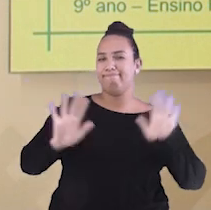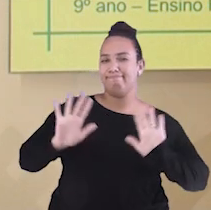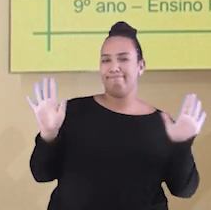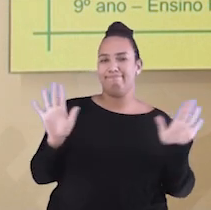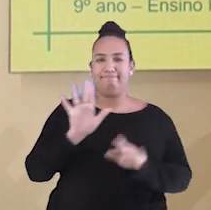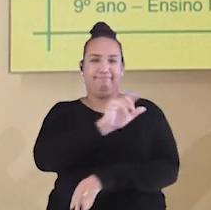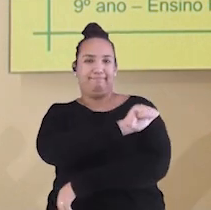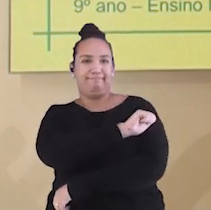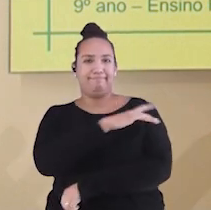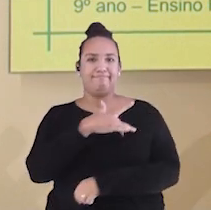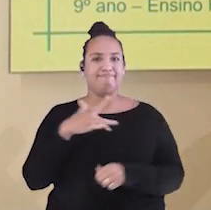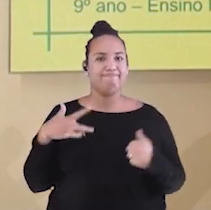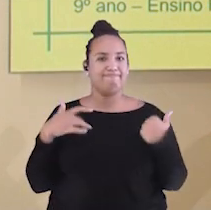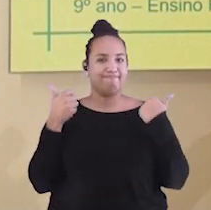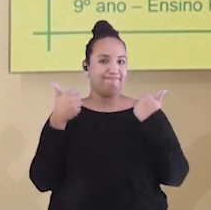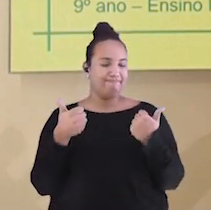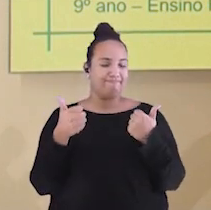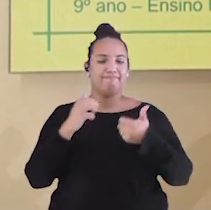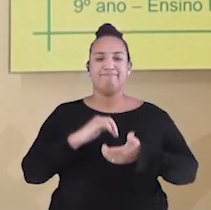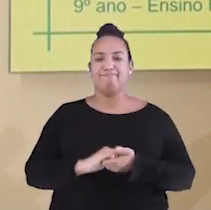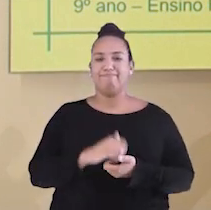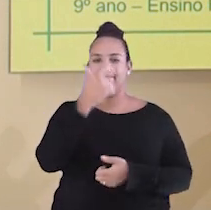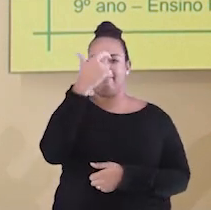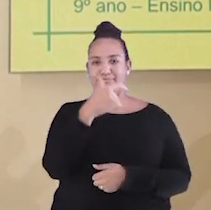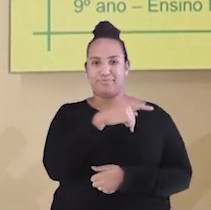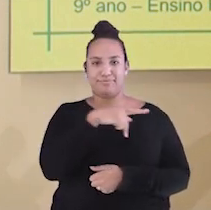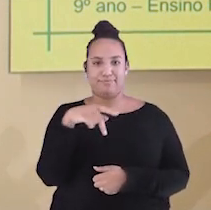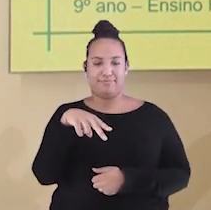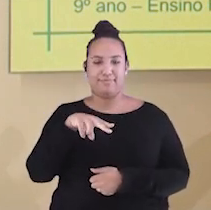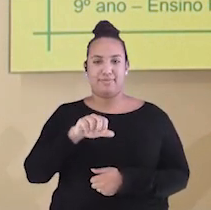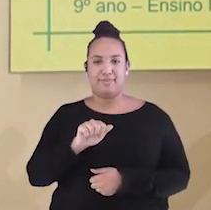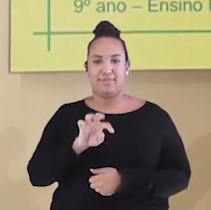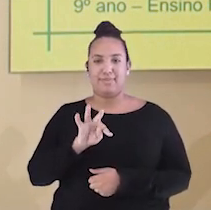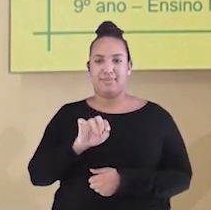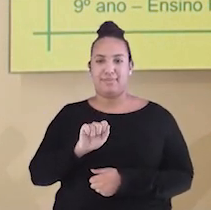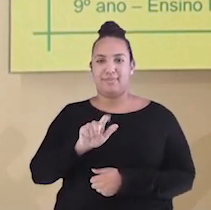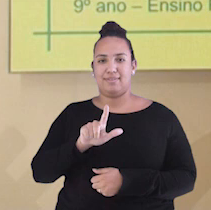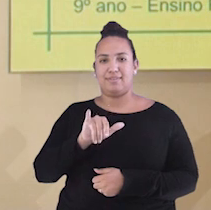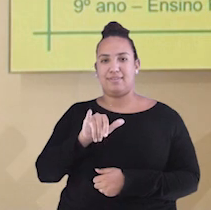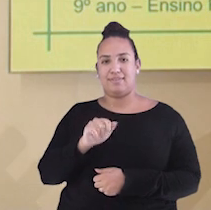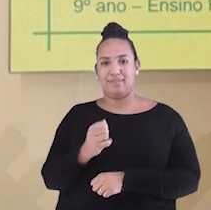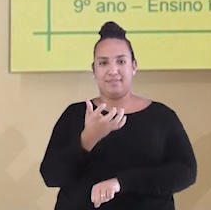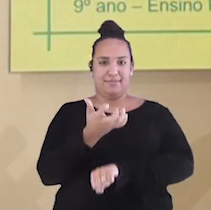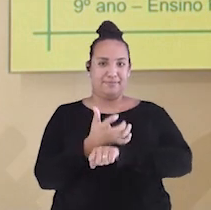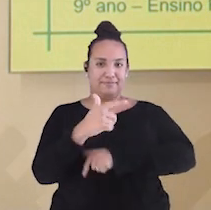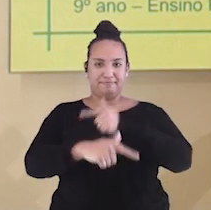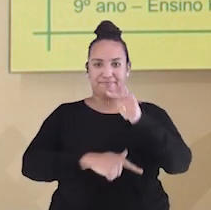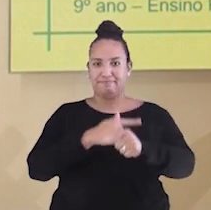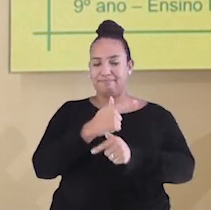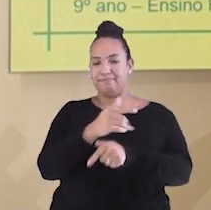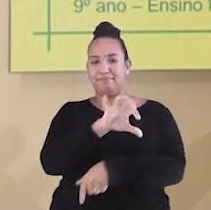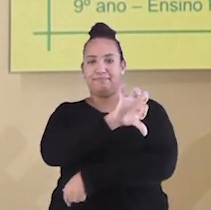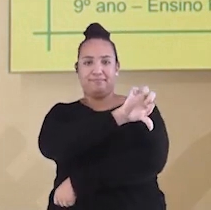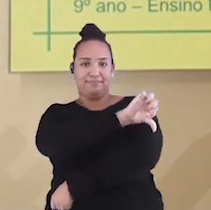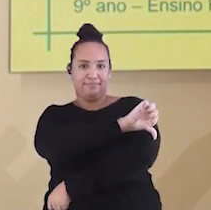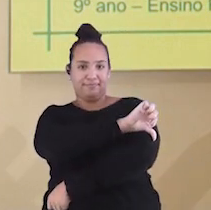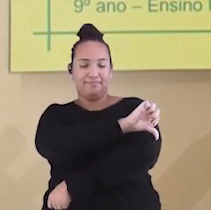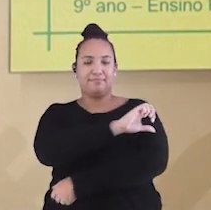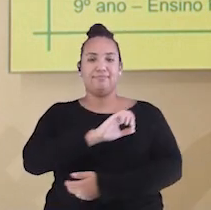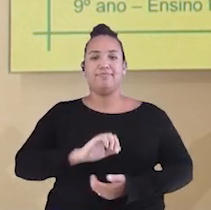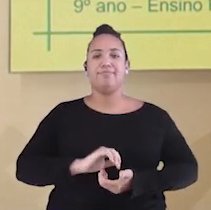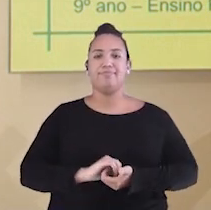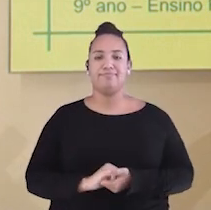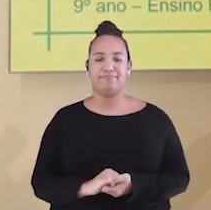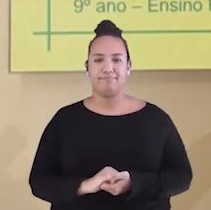Olá, estudante! Tudo bem com você? Sou a professora Natália, da disciplina de Geografia do 9º ano para os anos